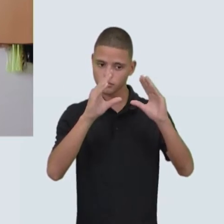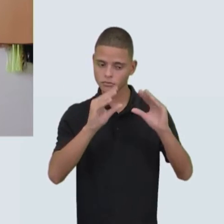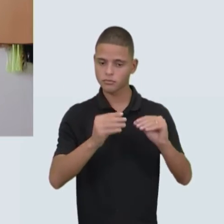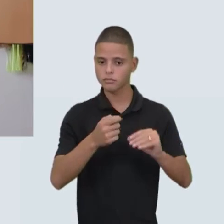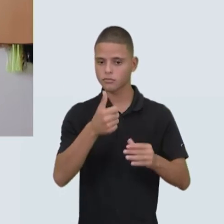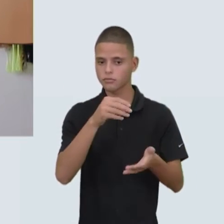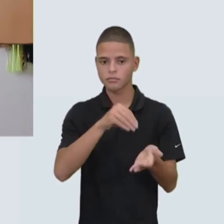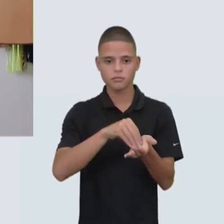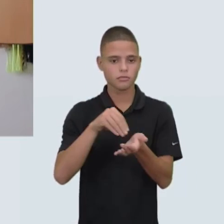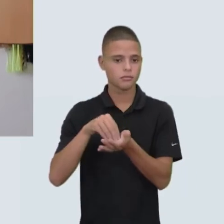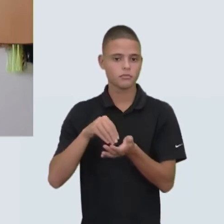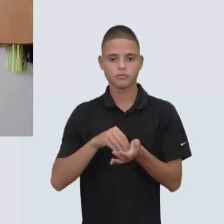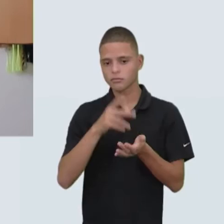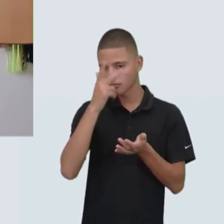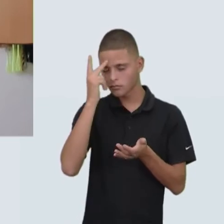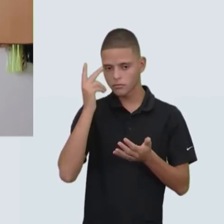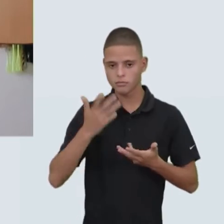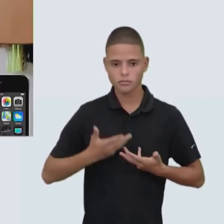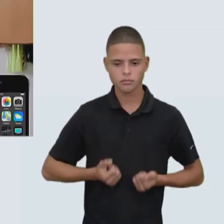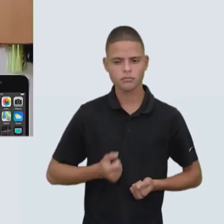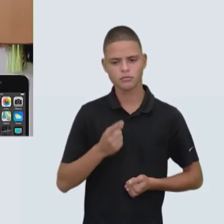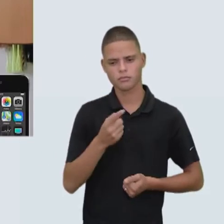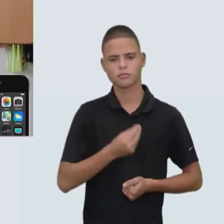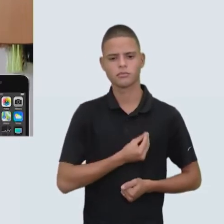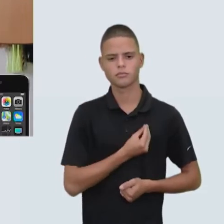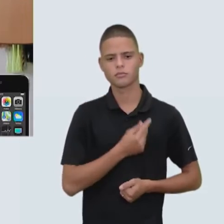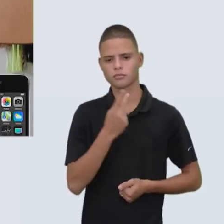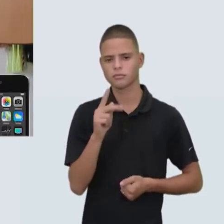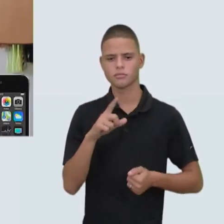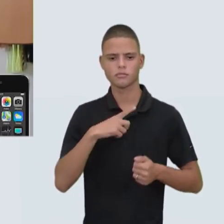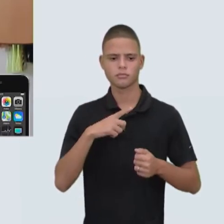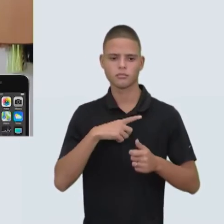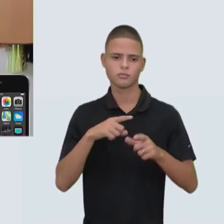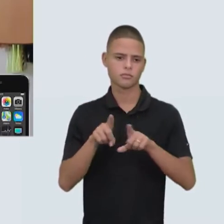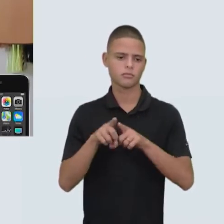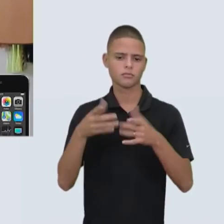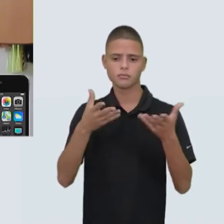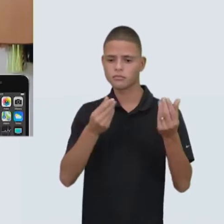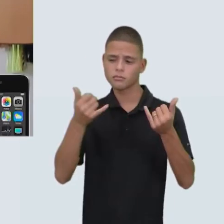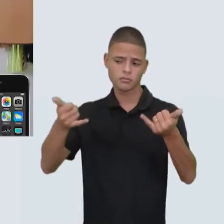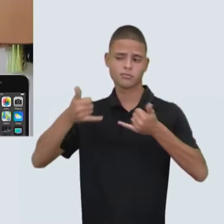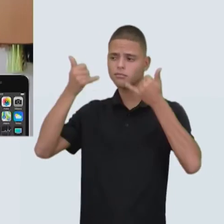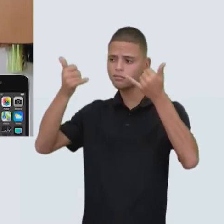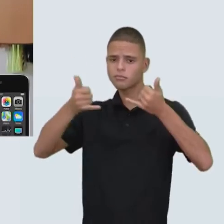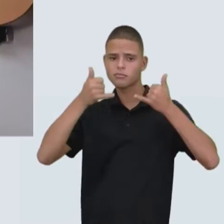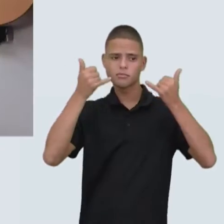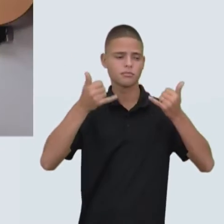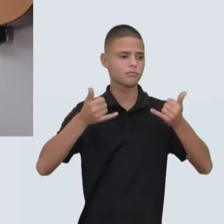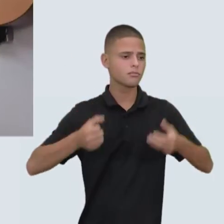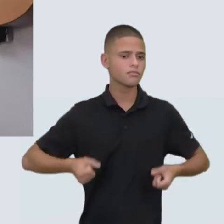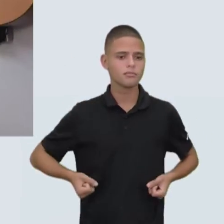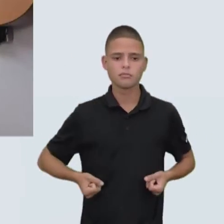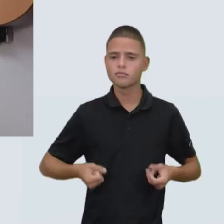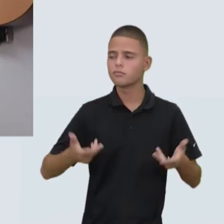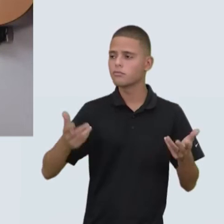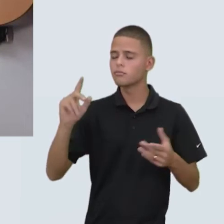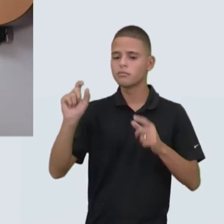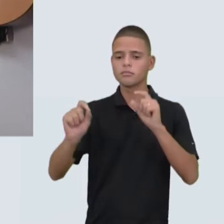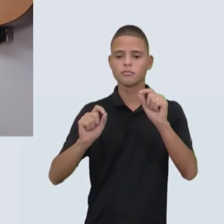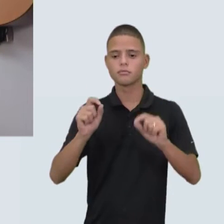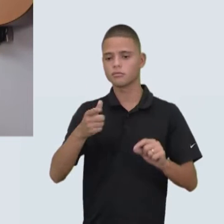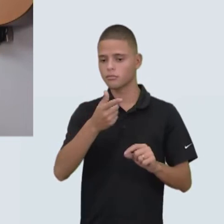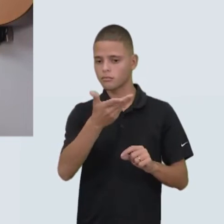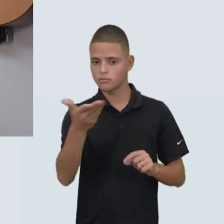seja, que as pessoas estão cansadas. Você deve estar vivendo isso. É tanta informação, é tanta coisa que você não sabe mais o que consumir. Então, você fazer um